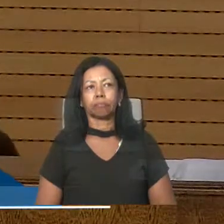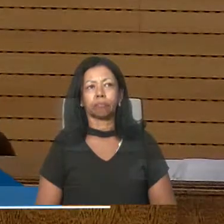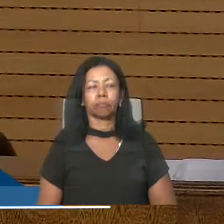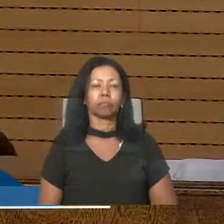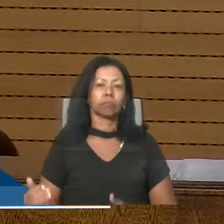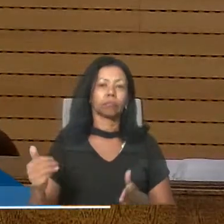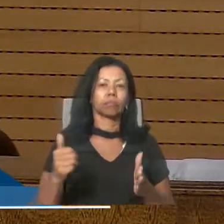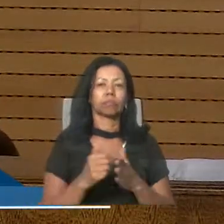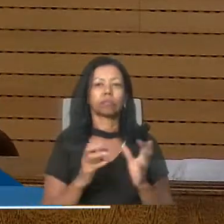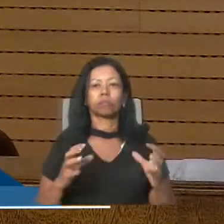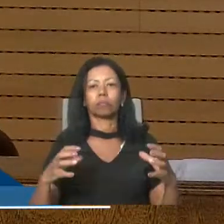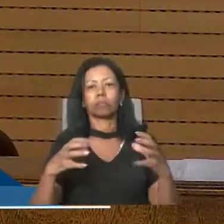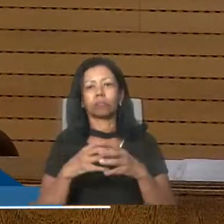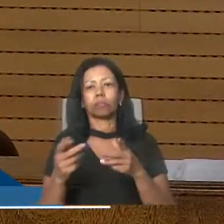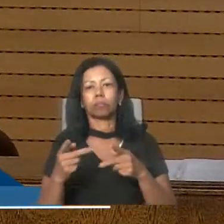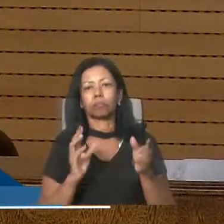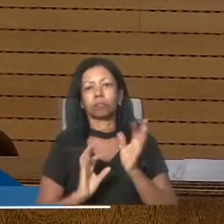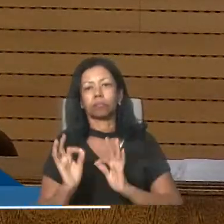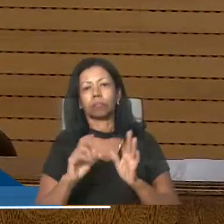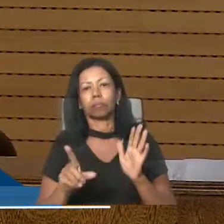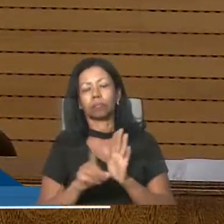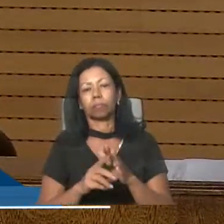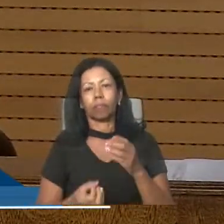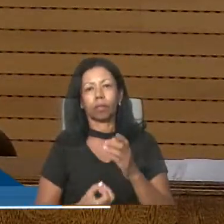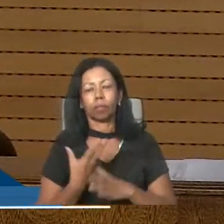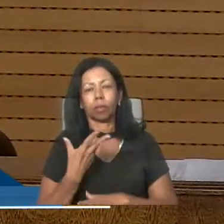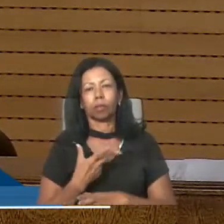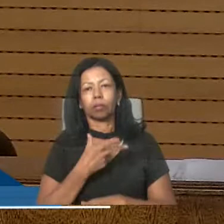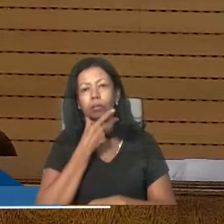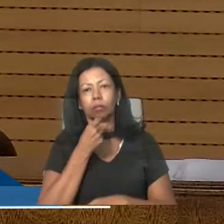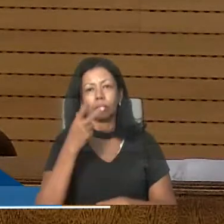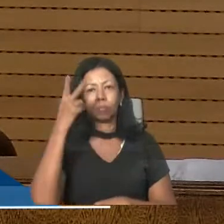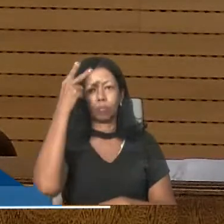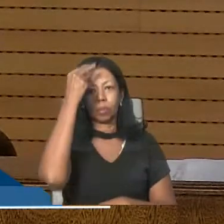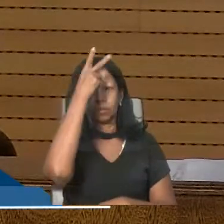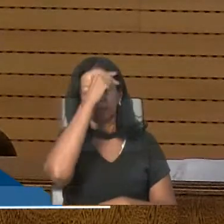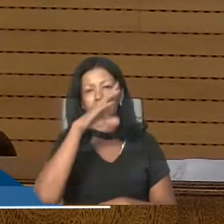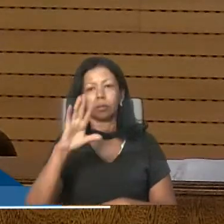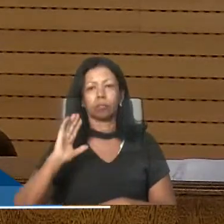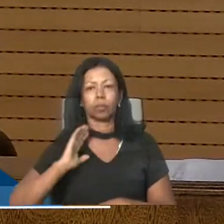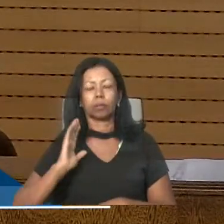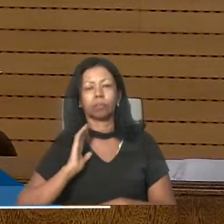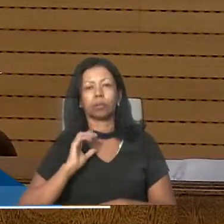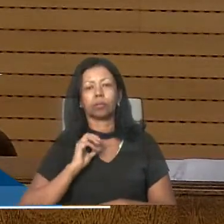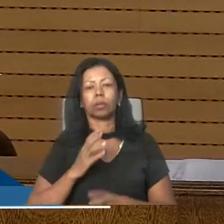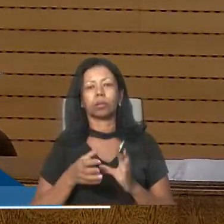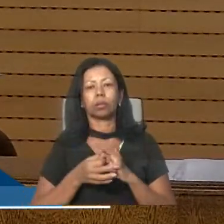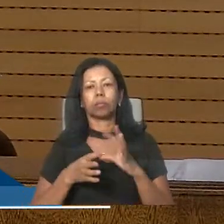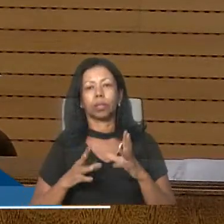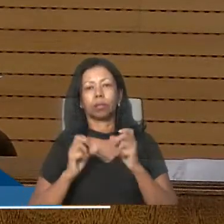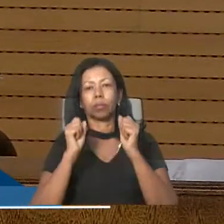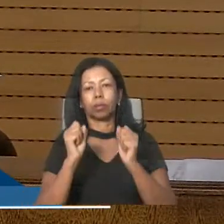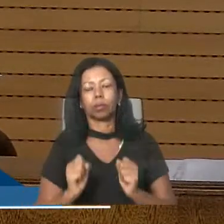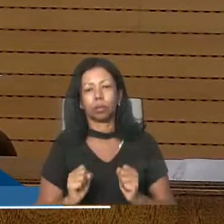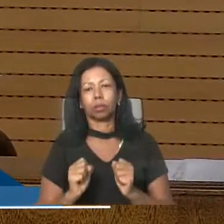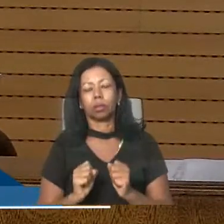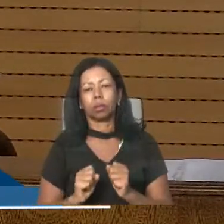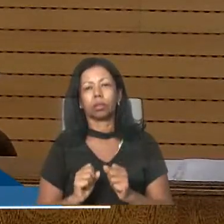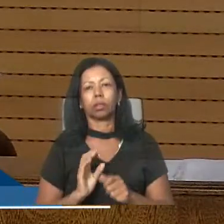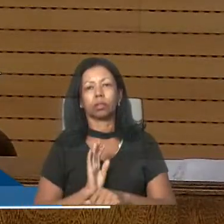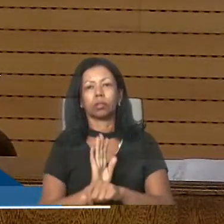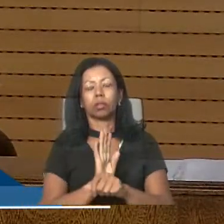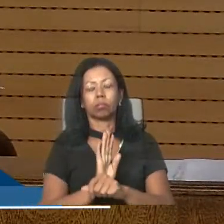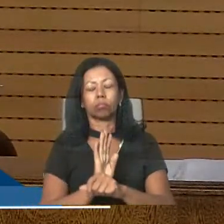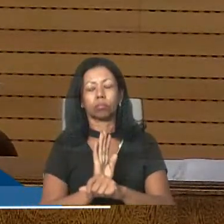a estas comissões o presente projeto de lei de autoria do excelentíssimo senhor prefeito municipal, que autoriza o Poder Executivo a prorrogar o Bolsa